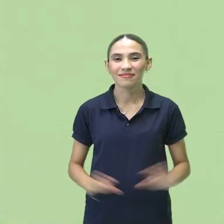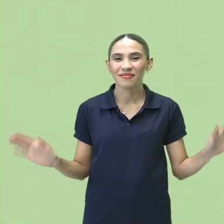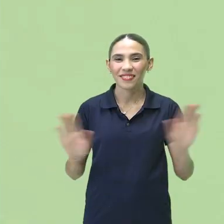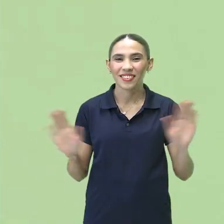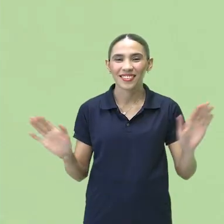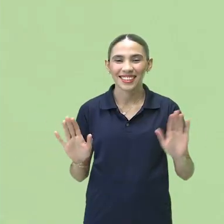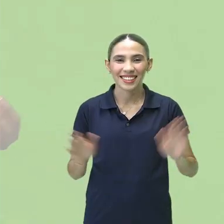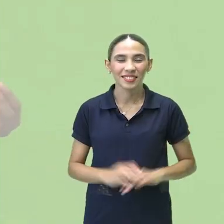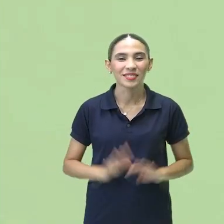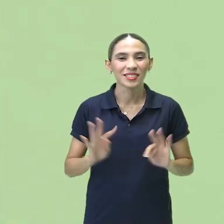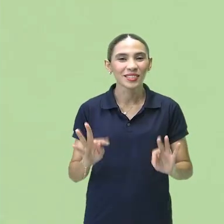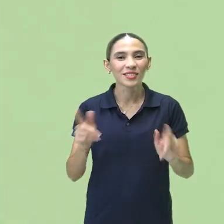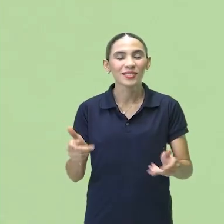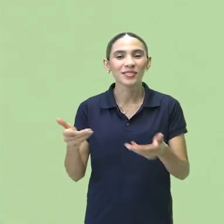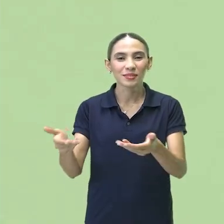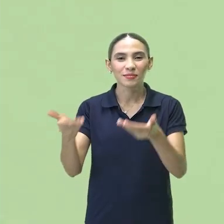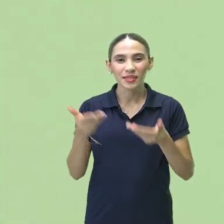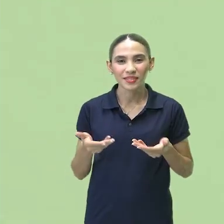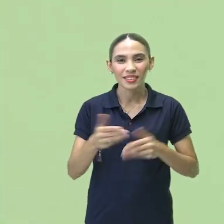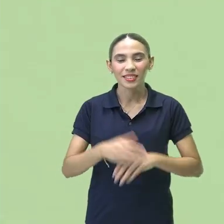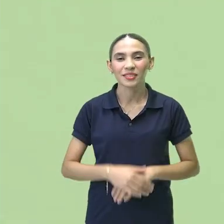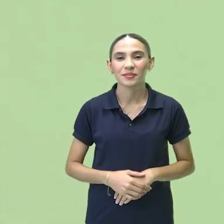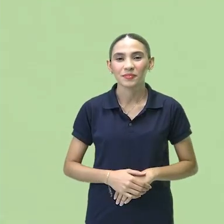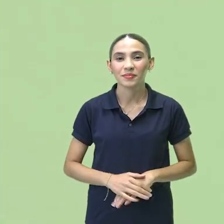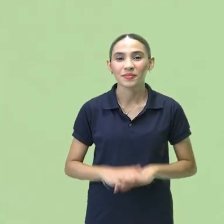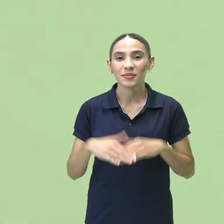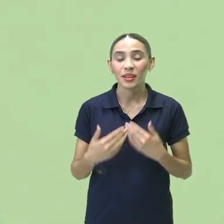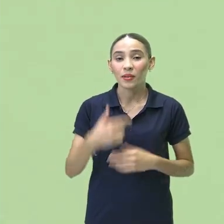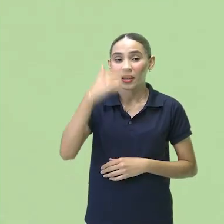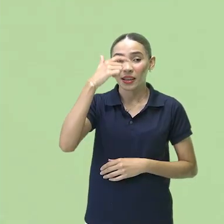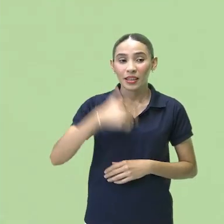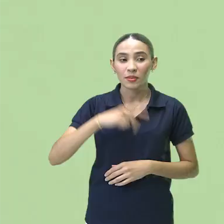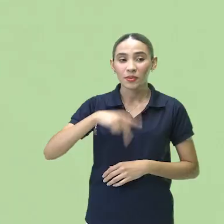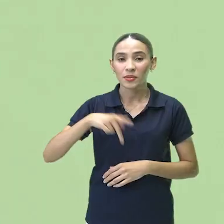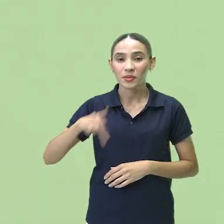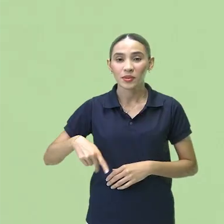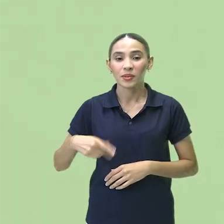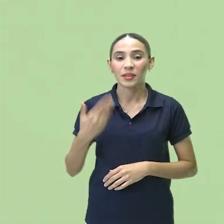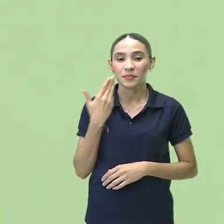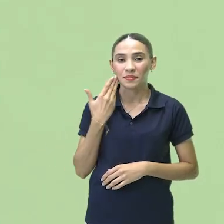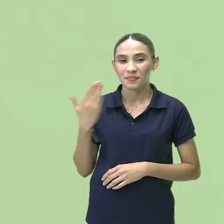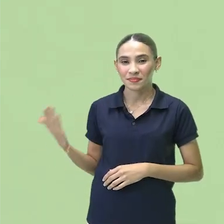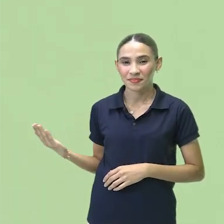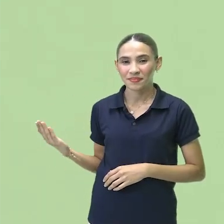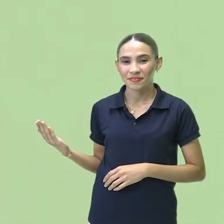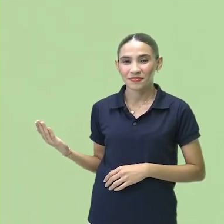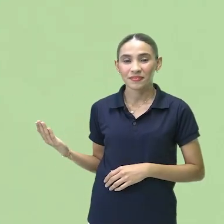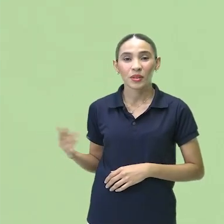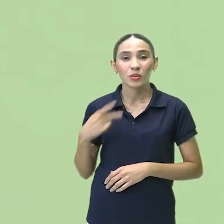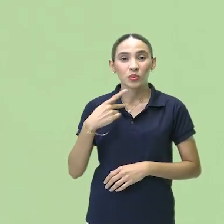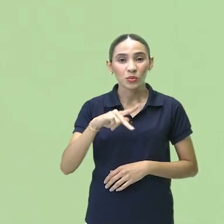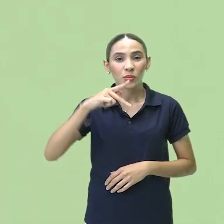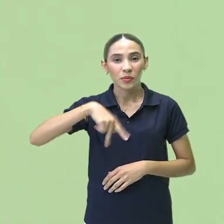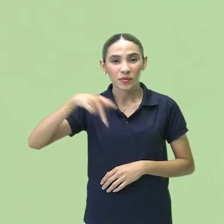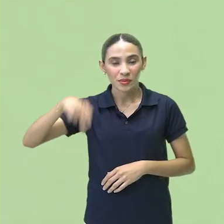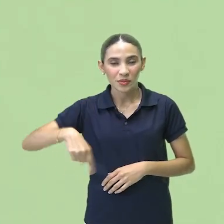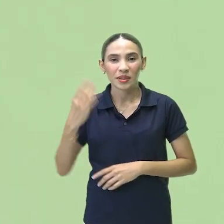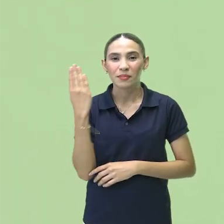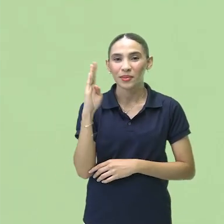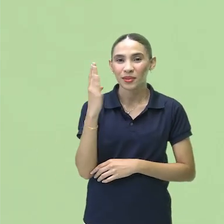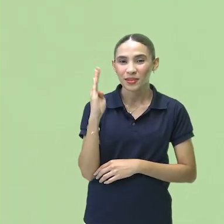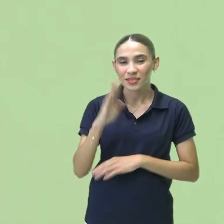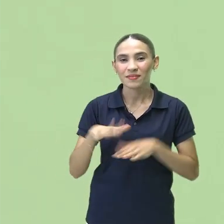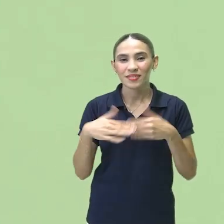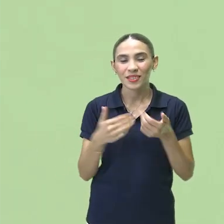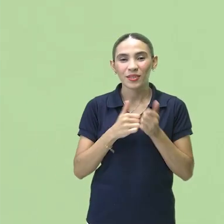Olá, como vão todos? Sejam muito bem-vindos. Eu sou a professora Cristiane Oliveira, a sua professora de